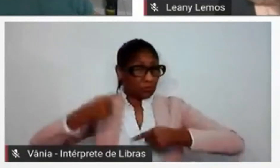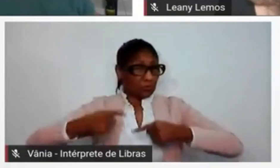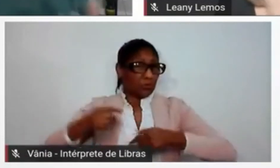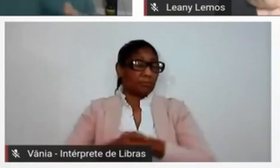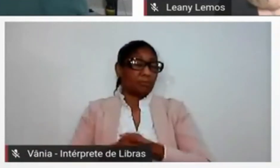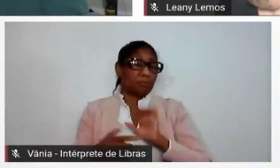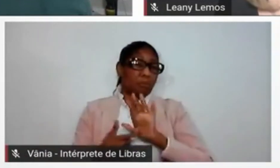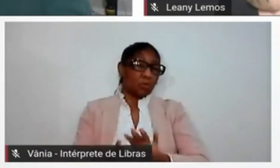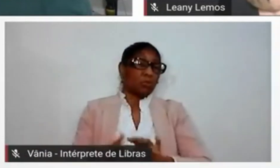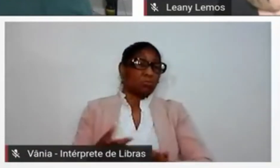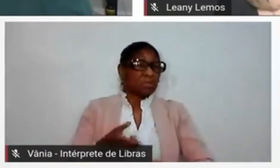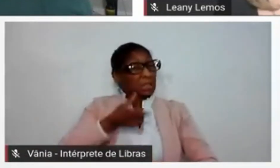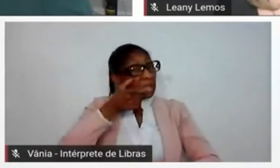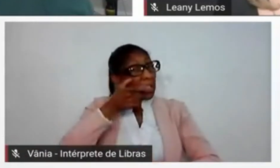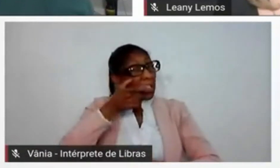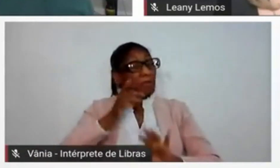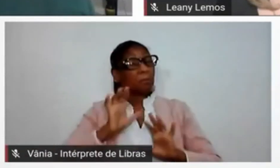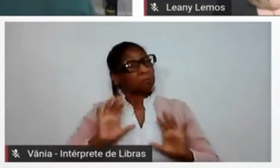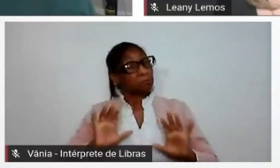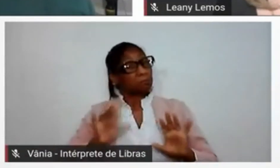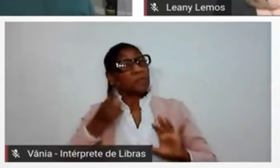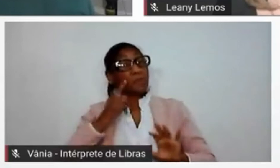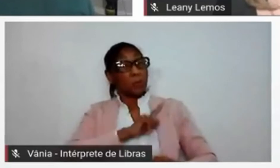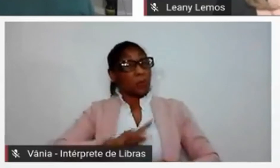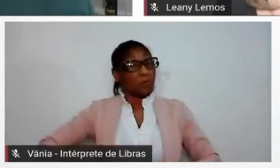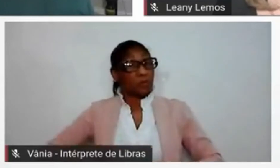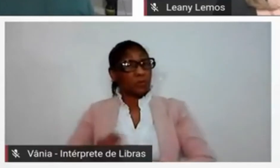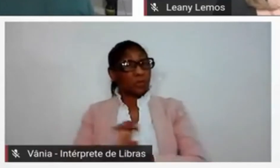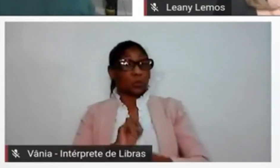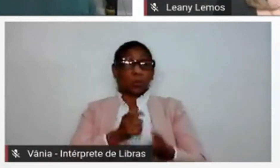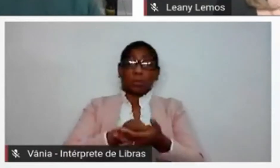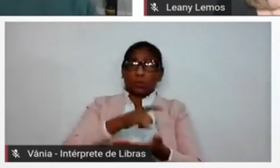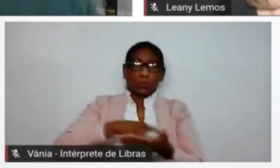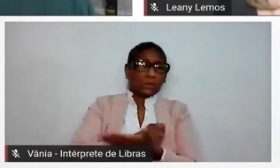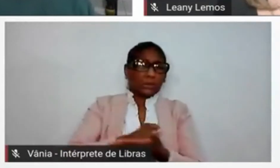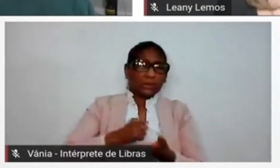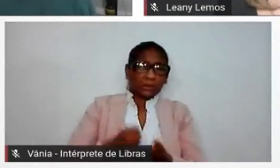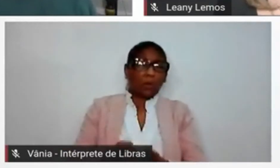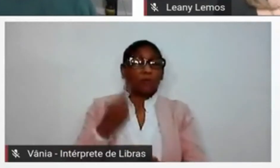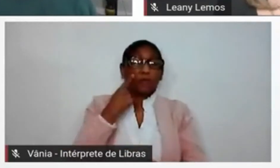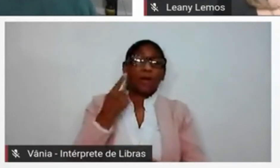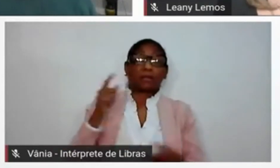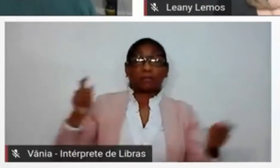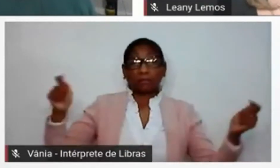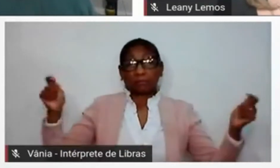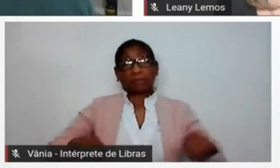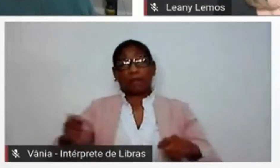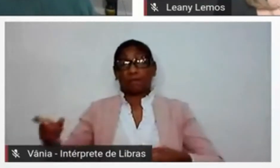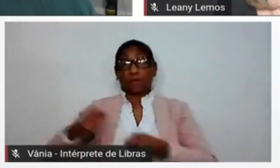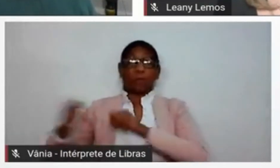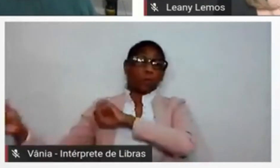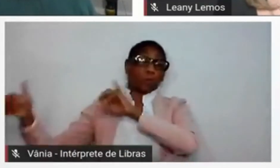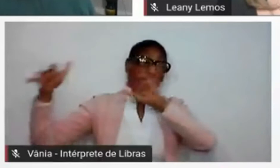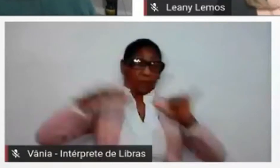intenção. O governo do estado já está fazendo compras, contratações, né, compras de equipamentos para um retorno, mesmo que